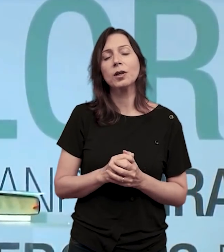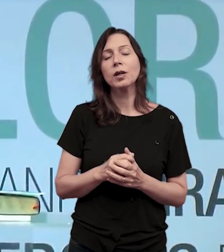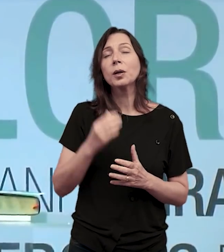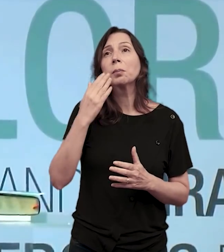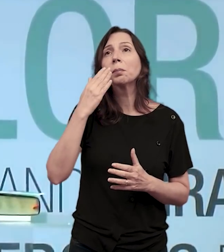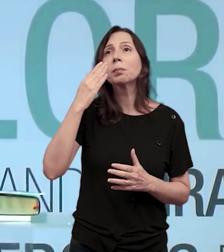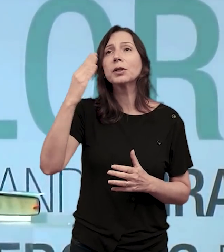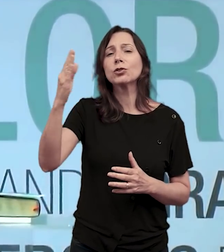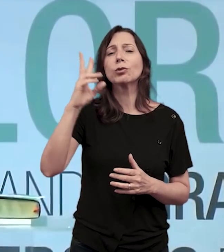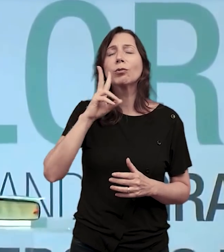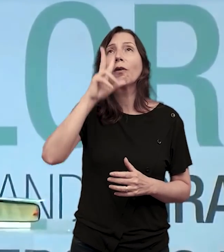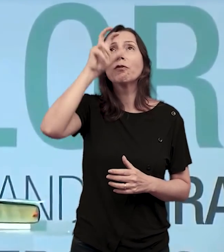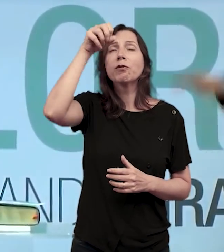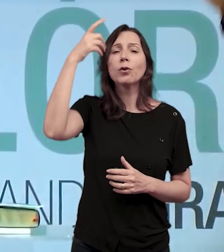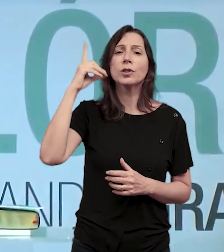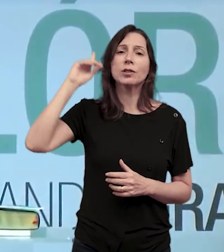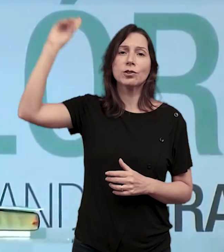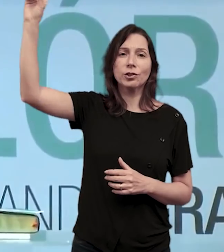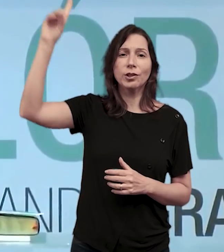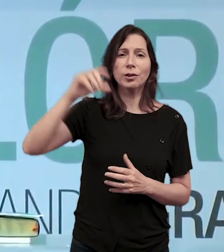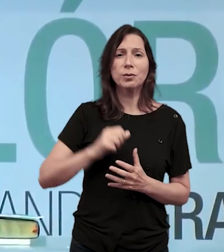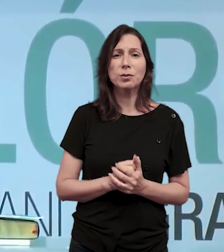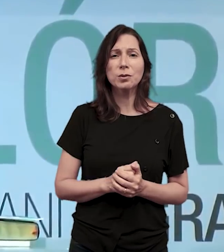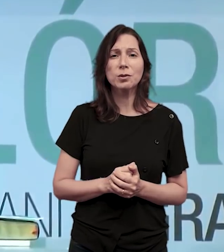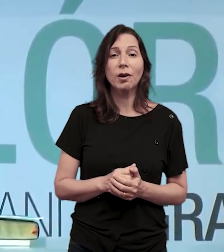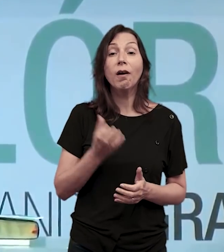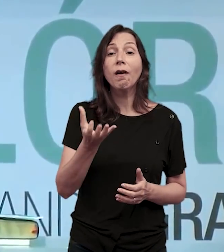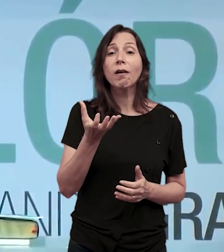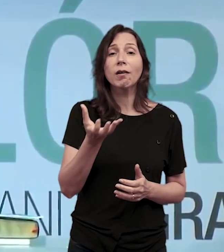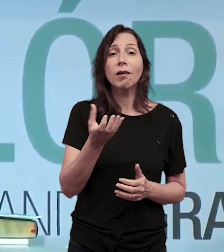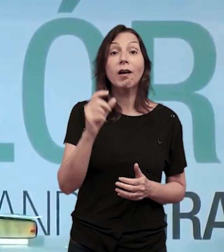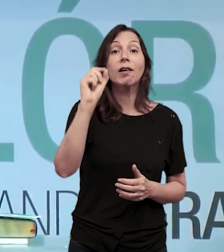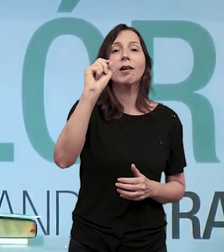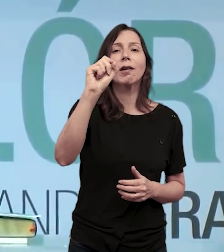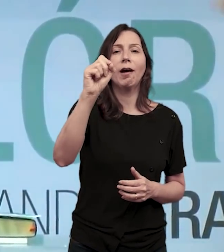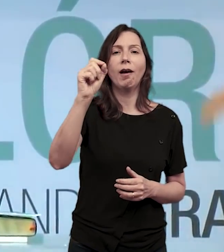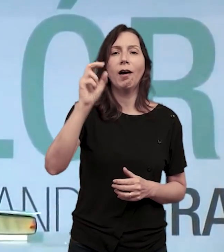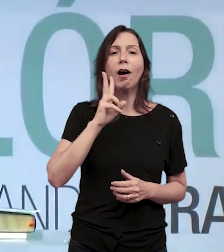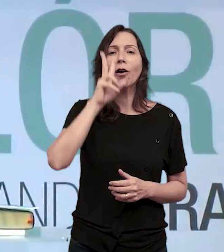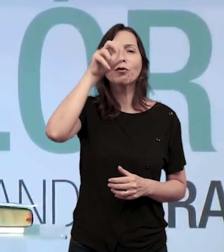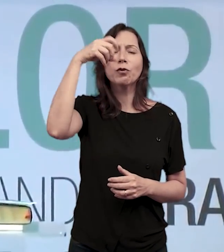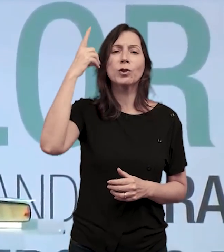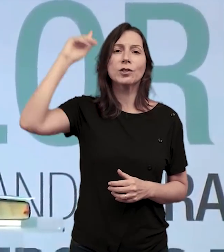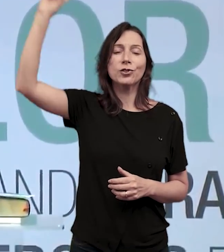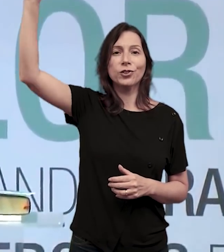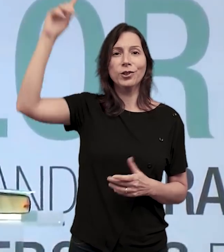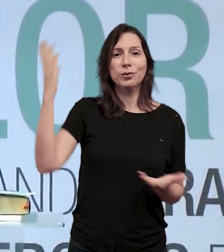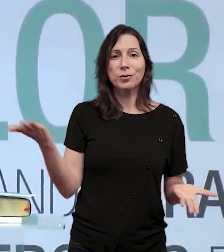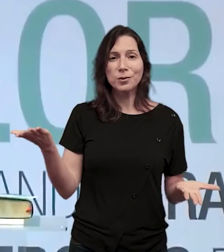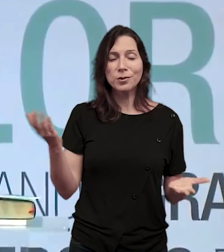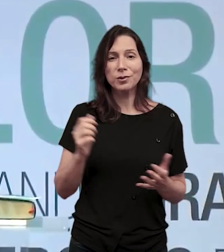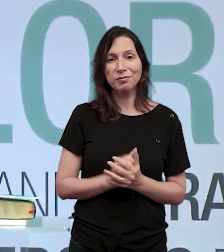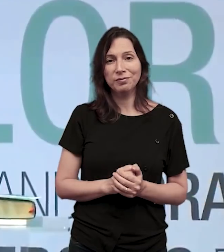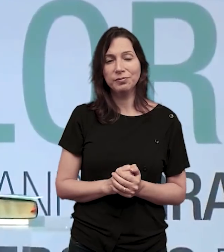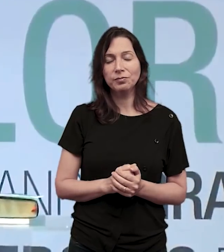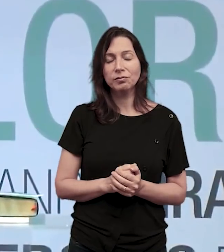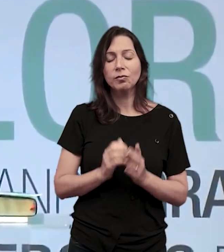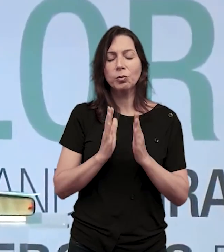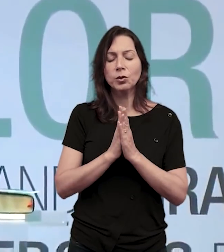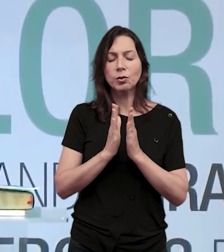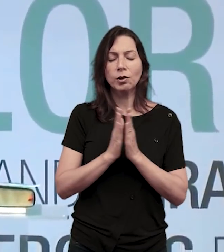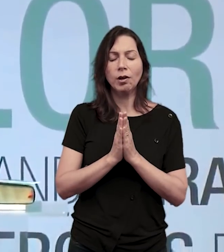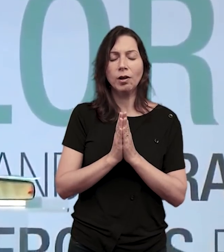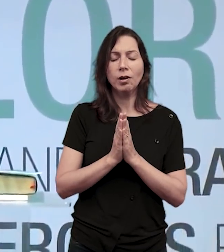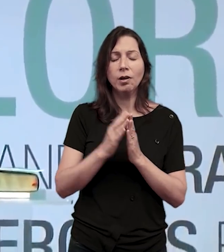receberei poder. Quem quer isso hoje? Aleluia, louvado seja o Senhor. Deus, aqui está a Tua igreja,